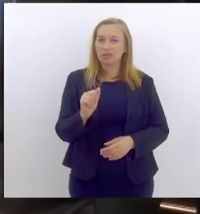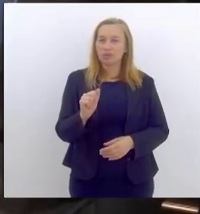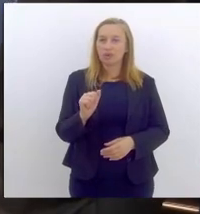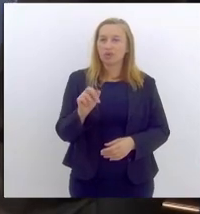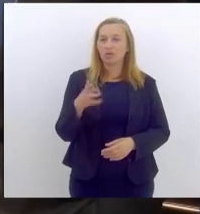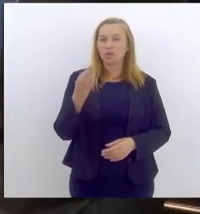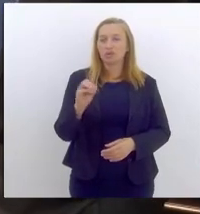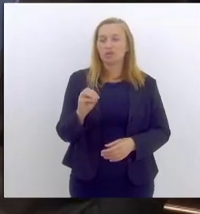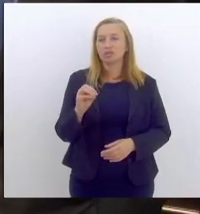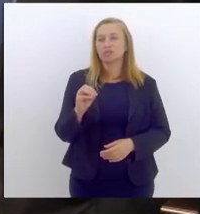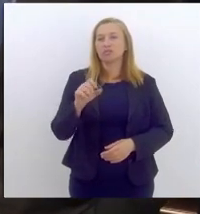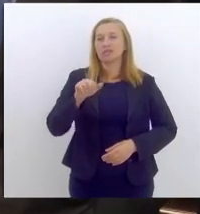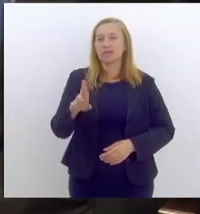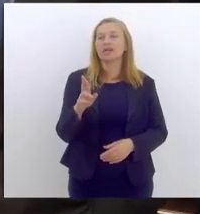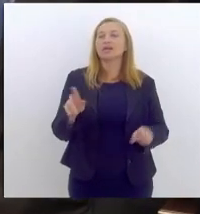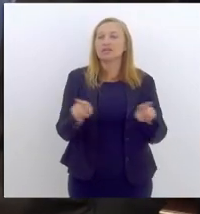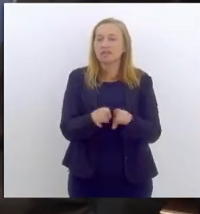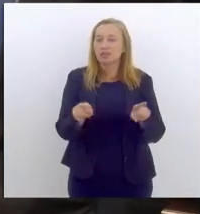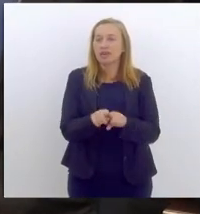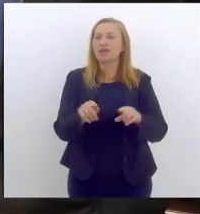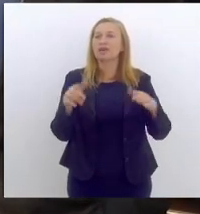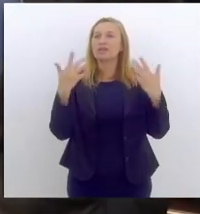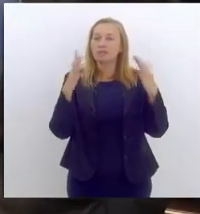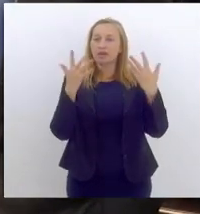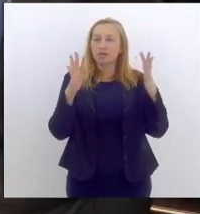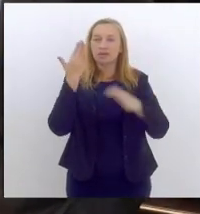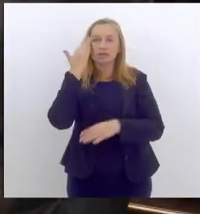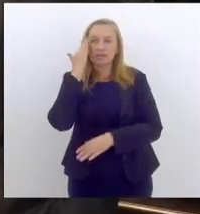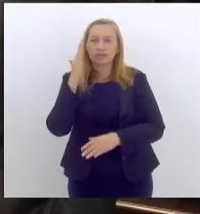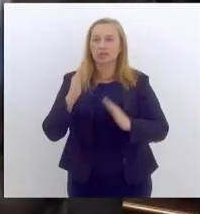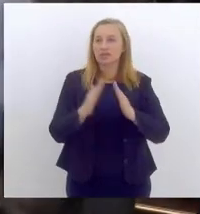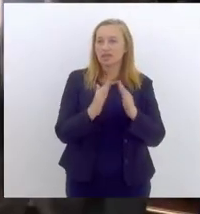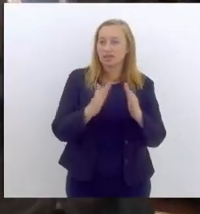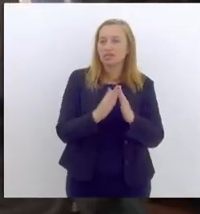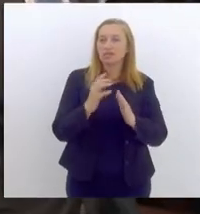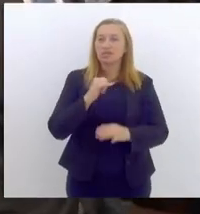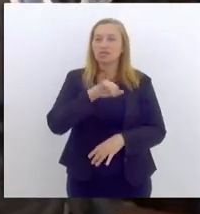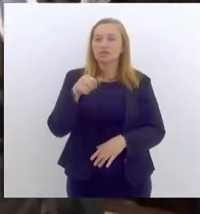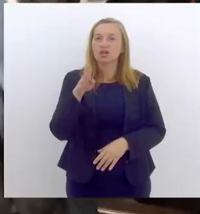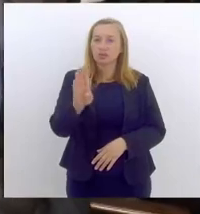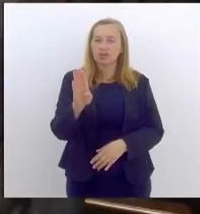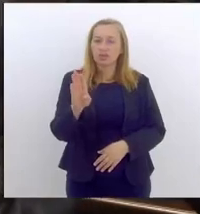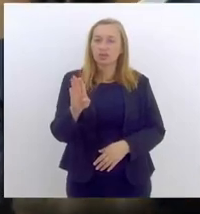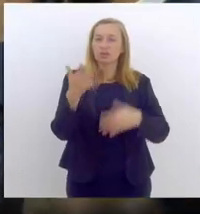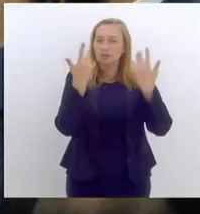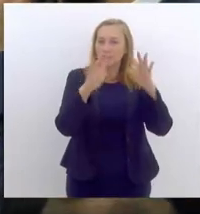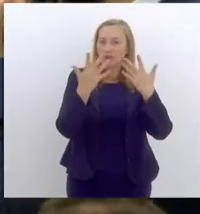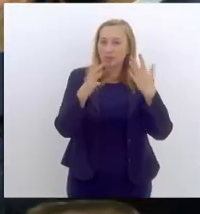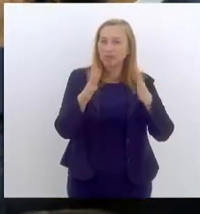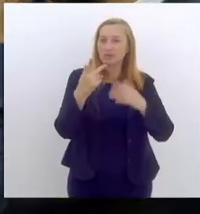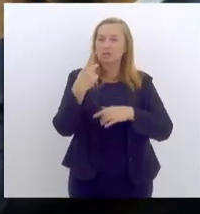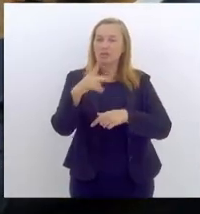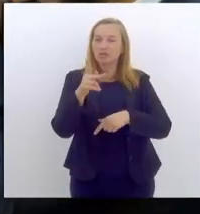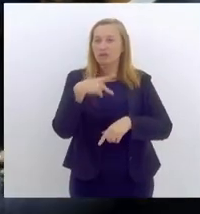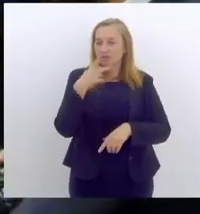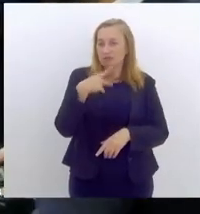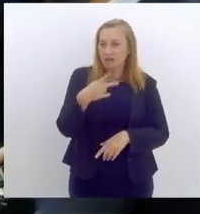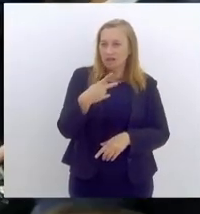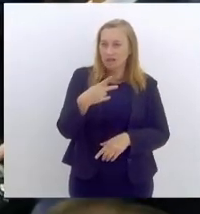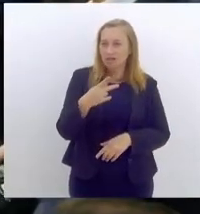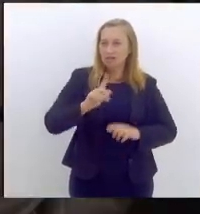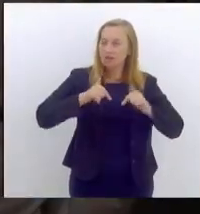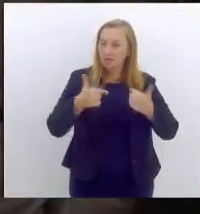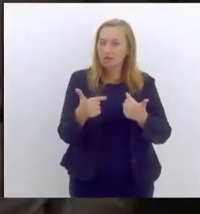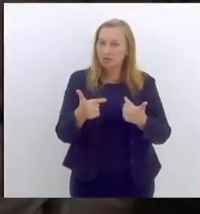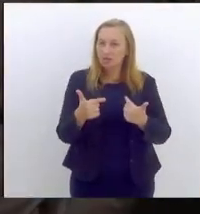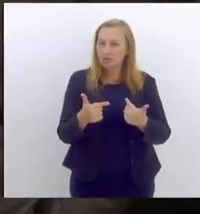E parabenizando também o entendimento dessa casa, em nome do deputado Jair Bittencourt. Jair, parabéns pelo seu discurso e pela sua atitude e